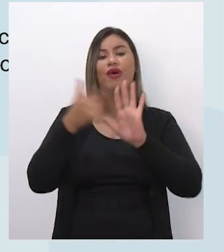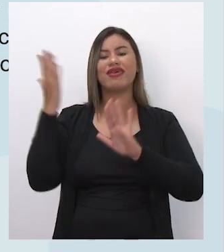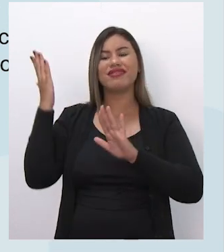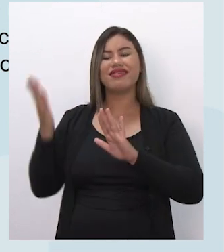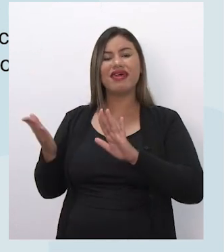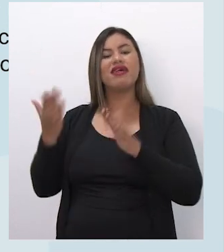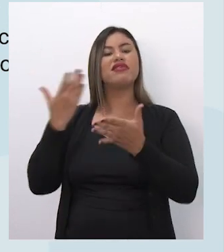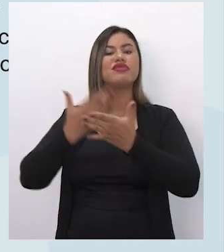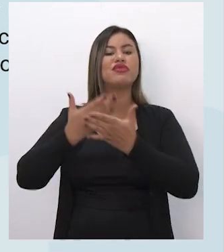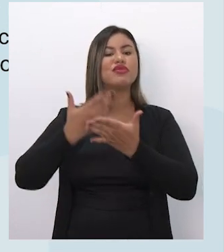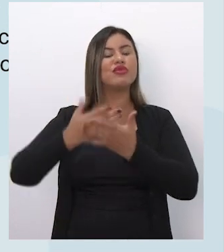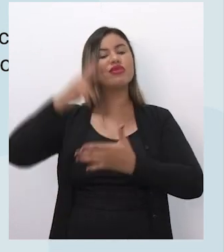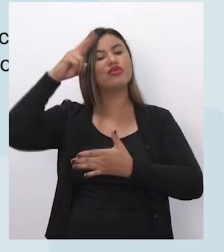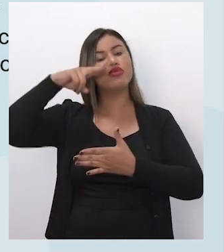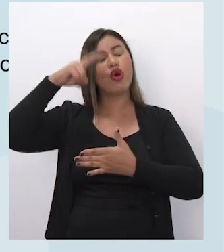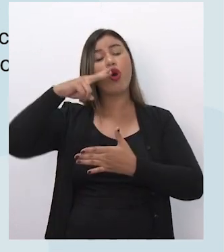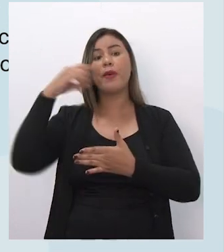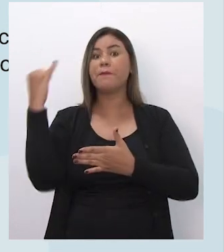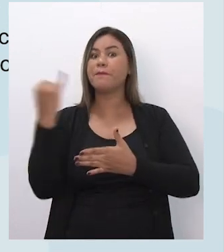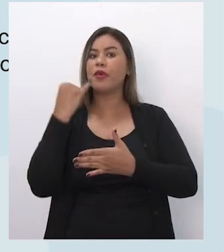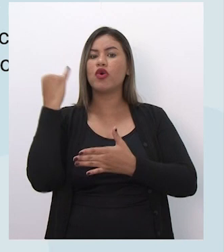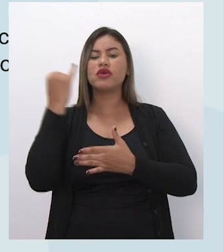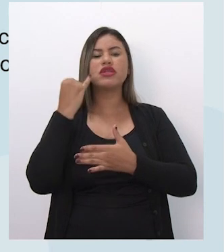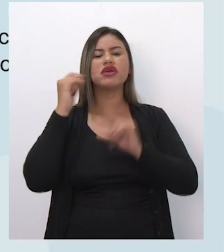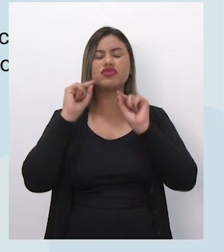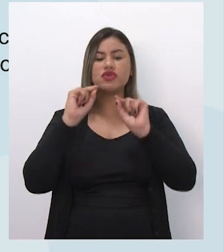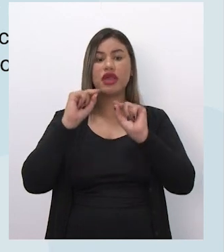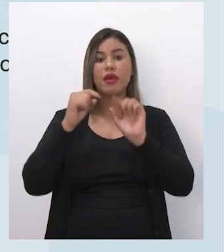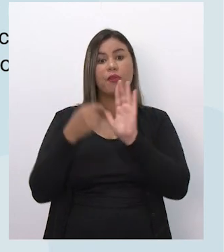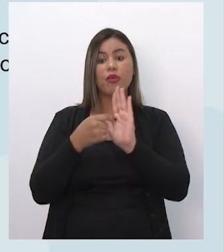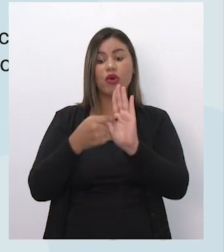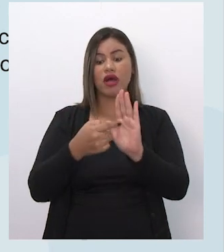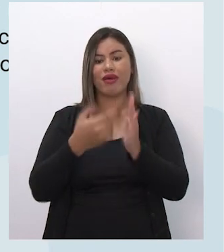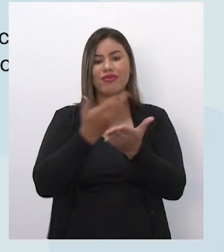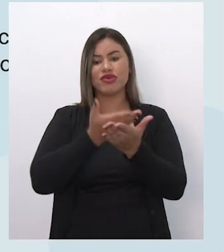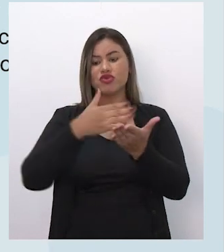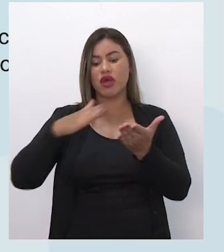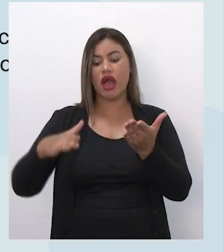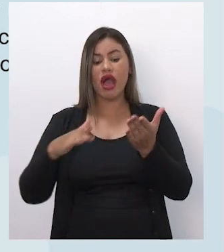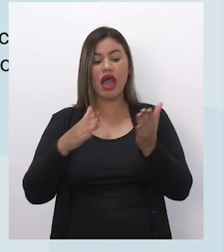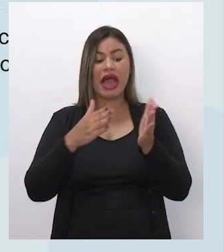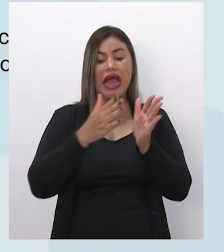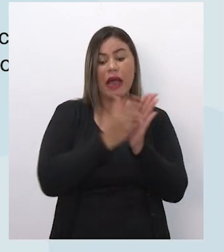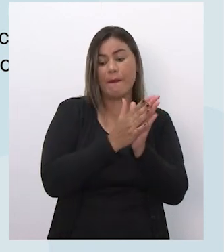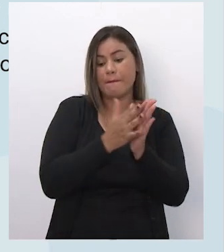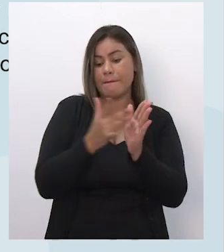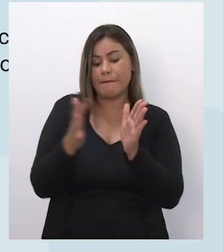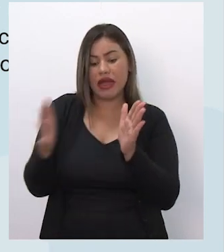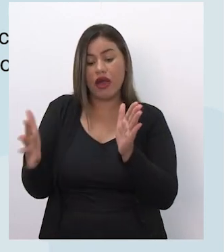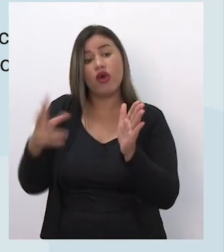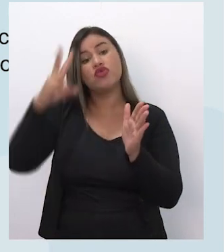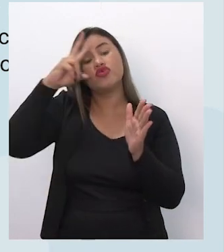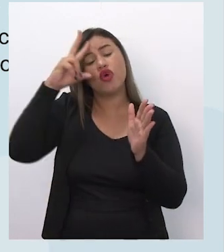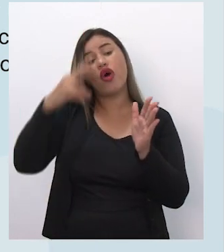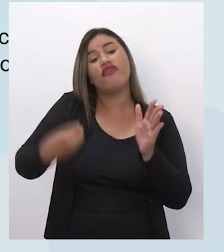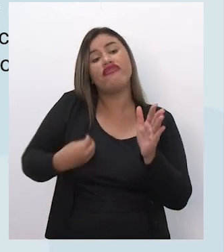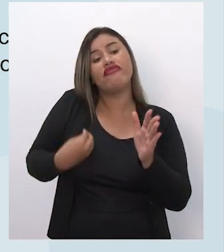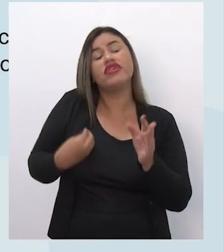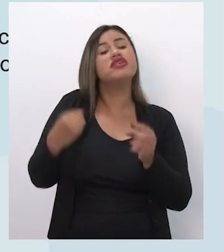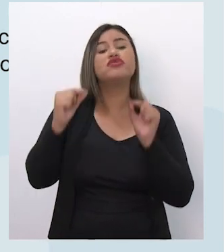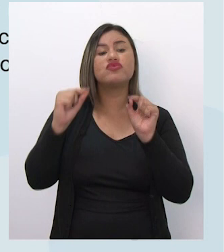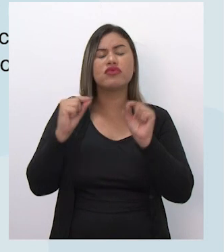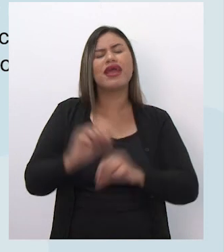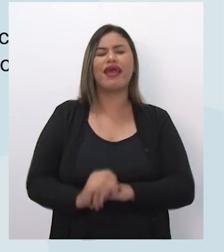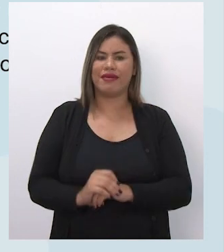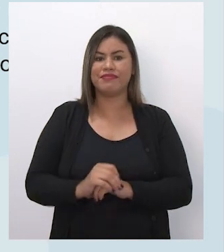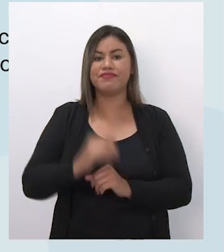né, é fundamental situar o estudante no momento histórico em que ele vive. E, para isso, desenvolver